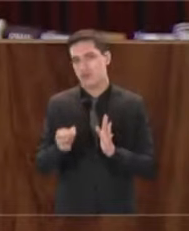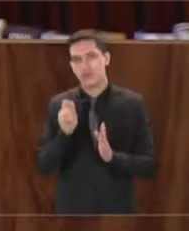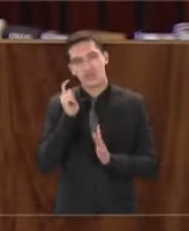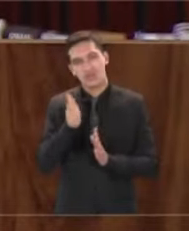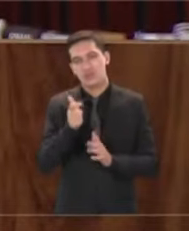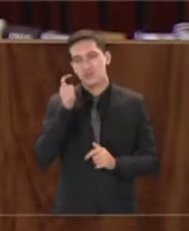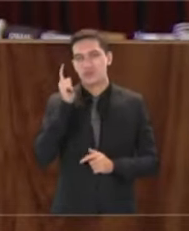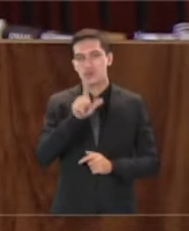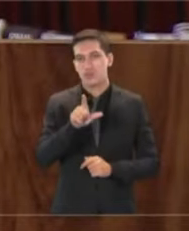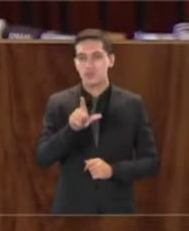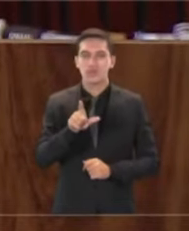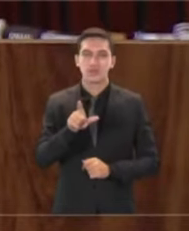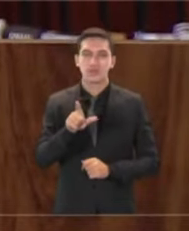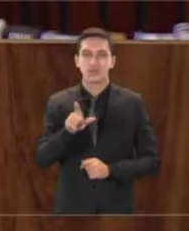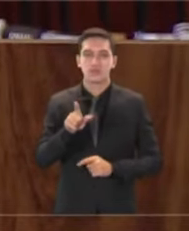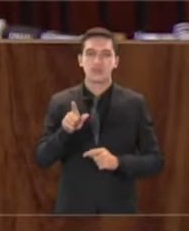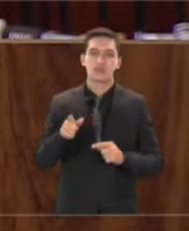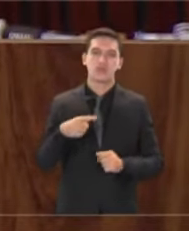novamente,